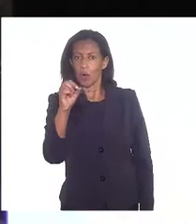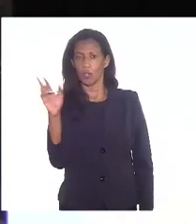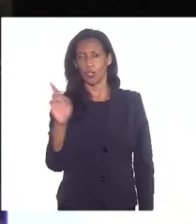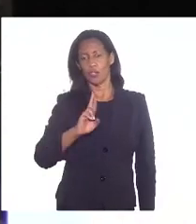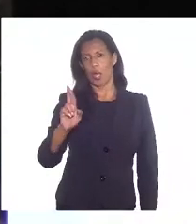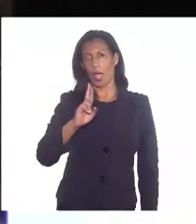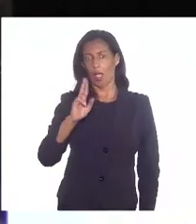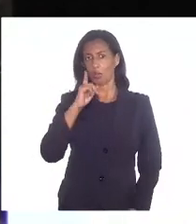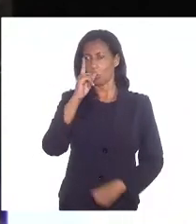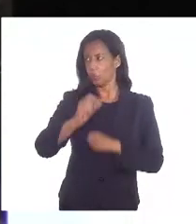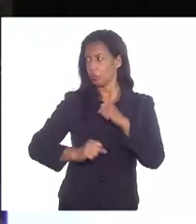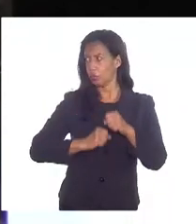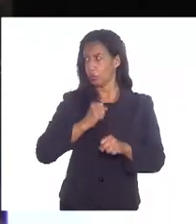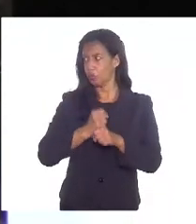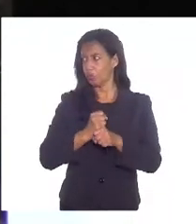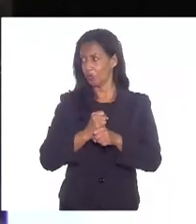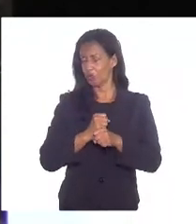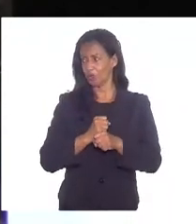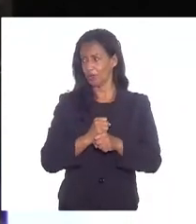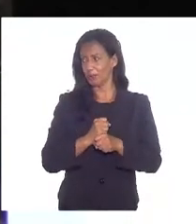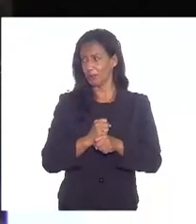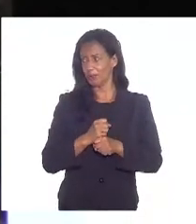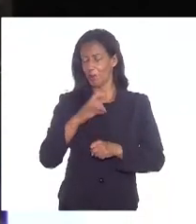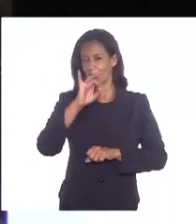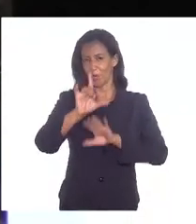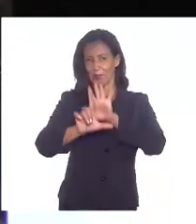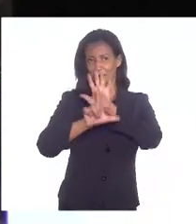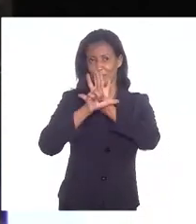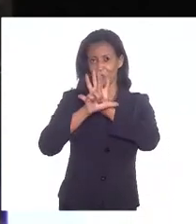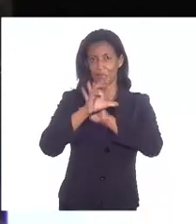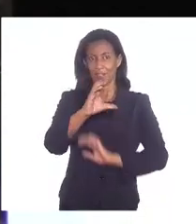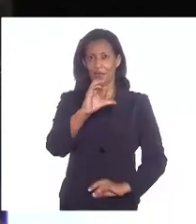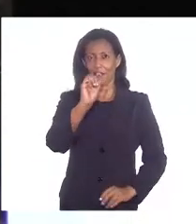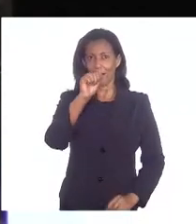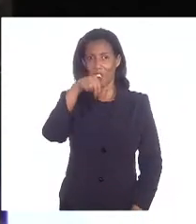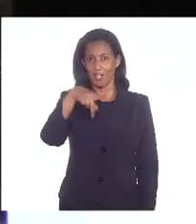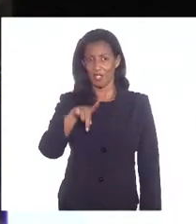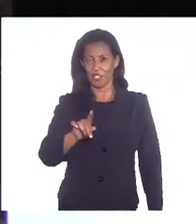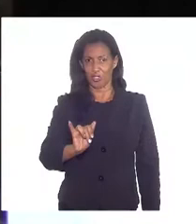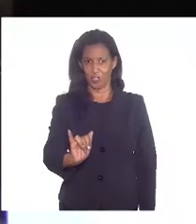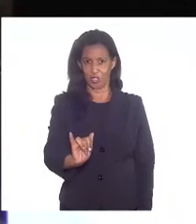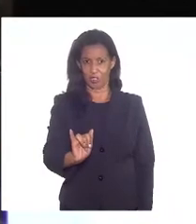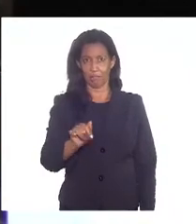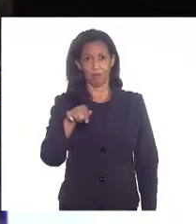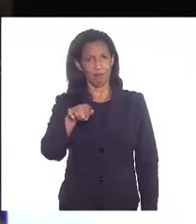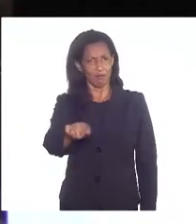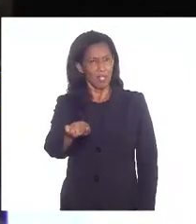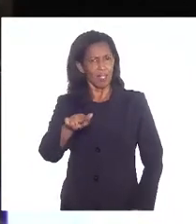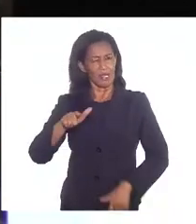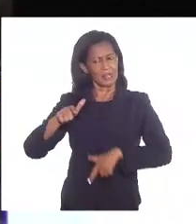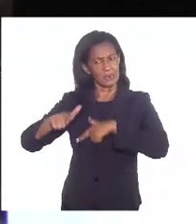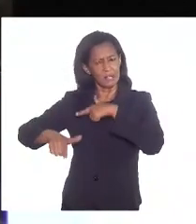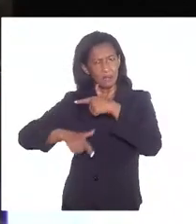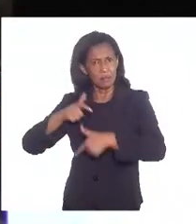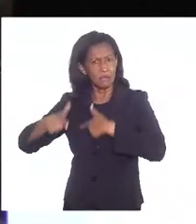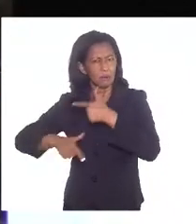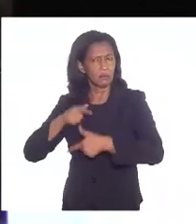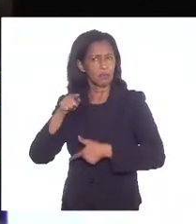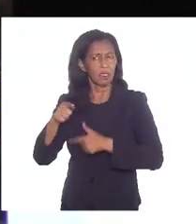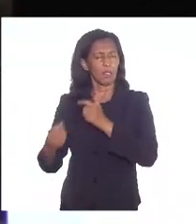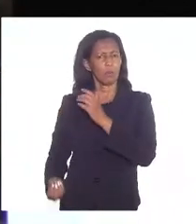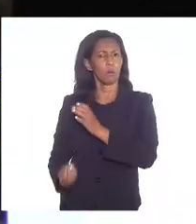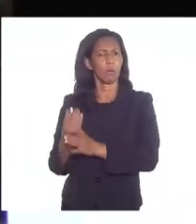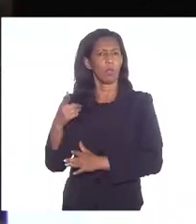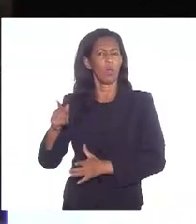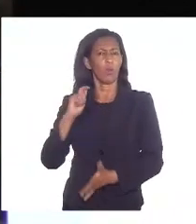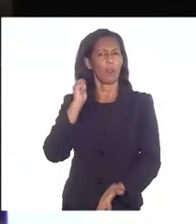anualmente, só pela Lei Candir. E essa luta vem de lá, quando a gente criou aqui uma taxa